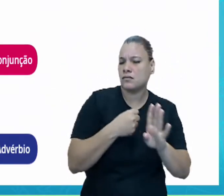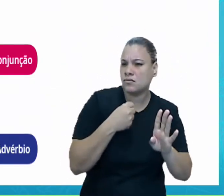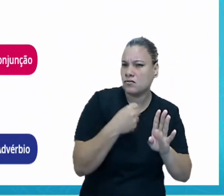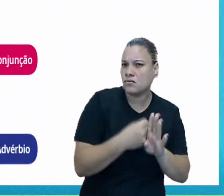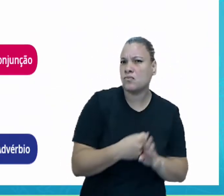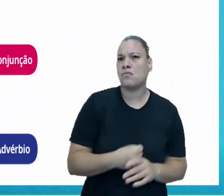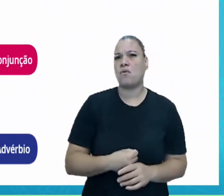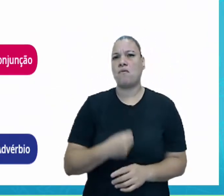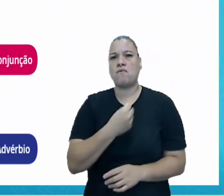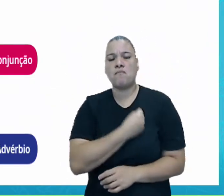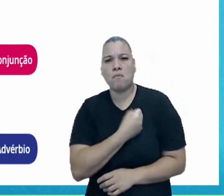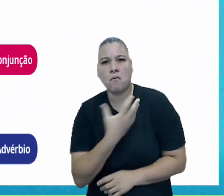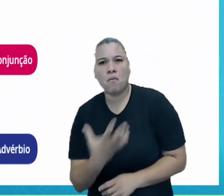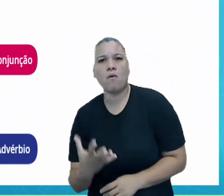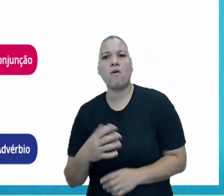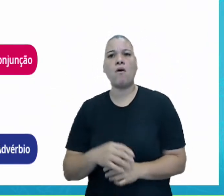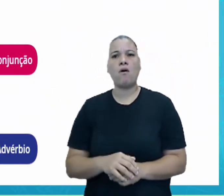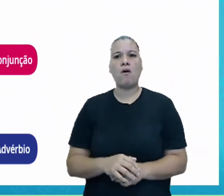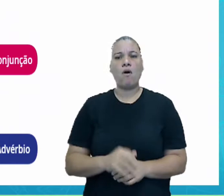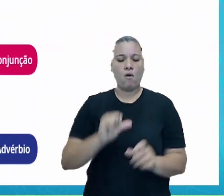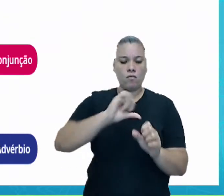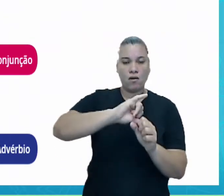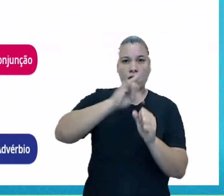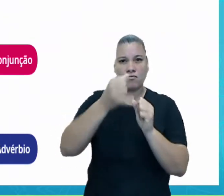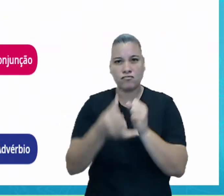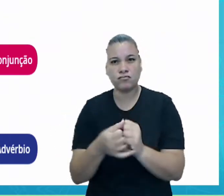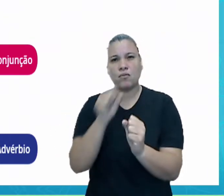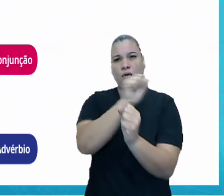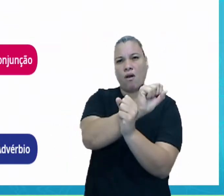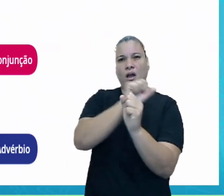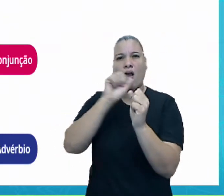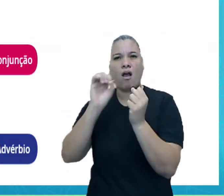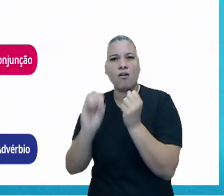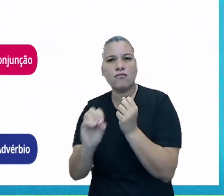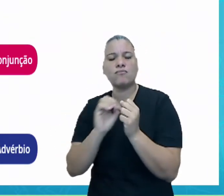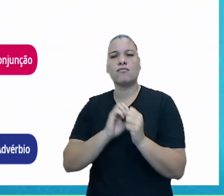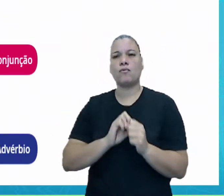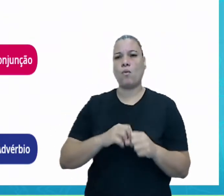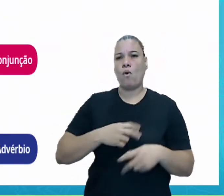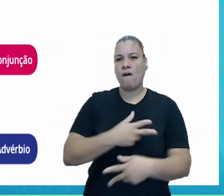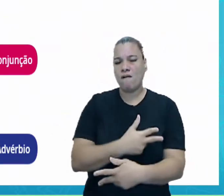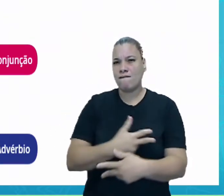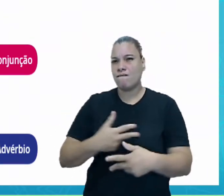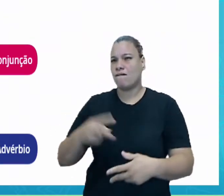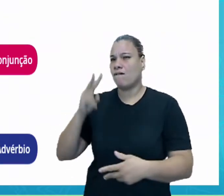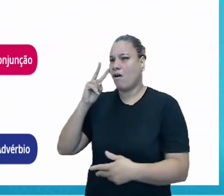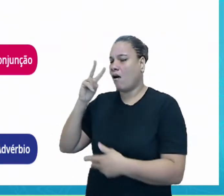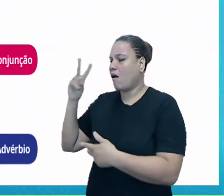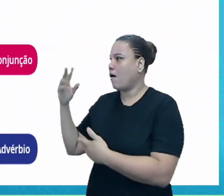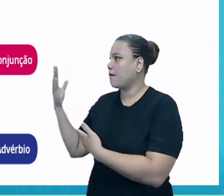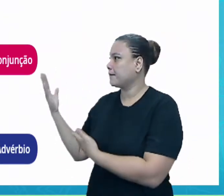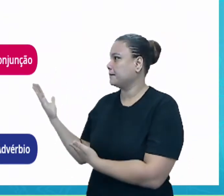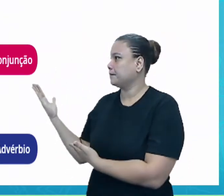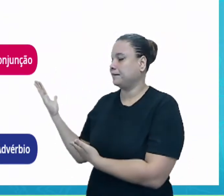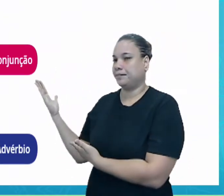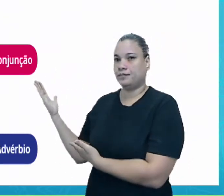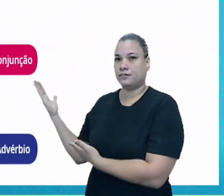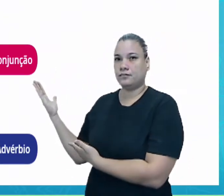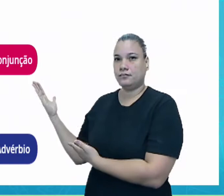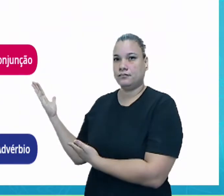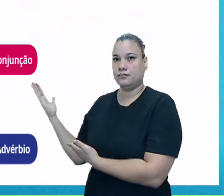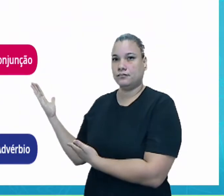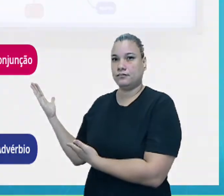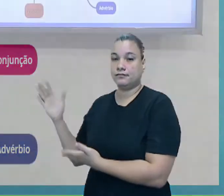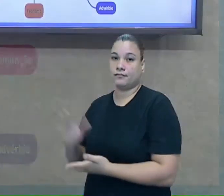numeral, verbo, pronome, preposição, interjeção, conjunção e advérbio. Bem,